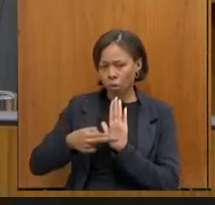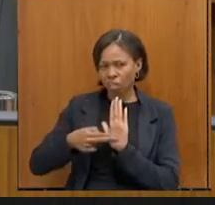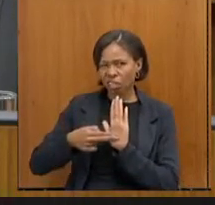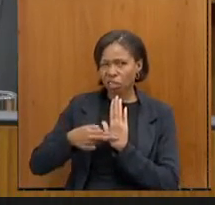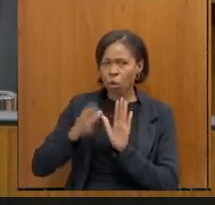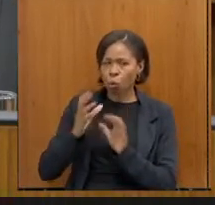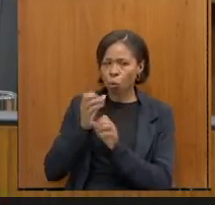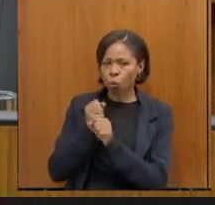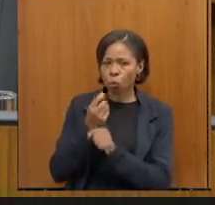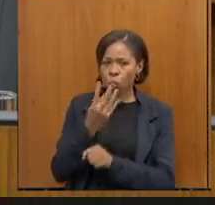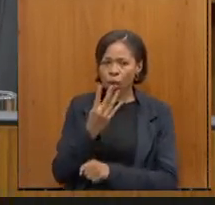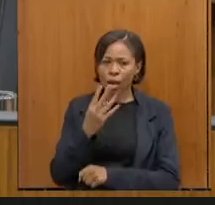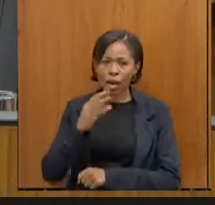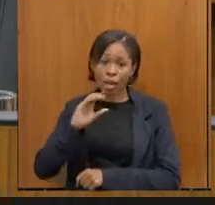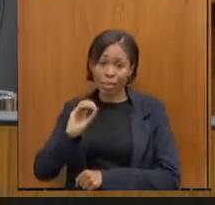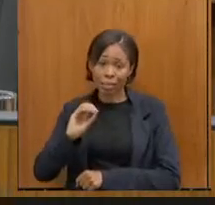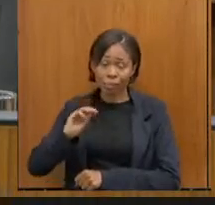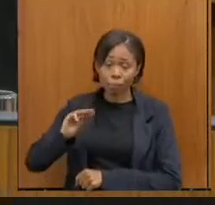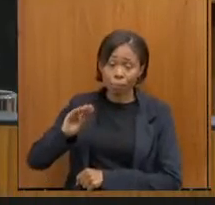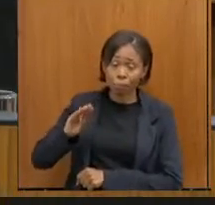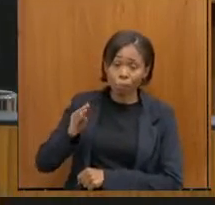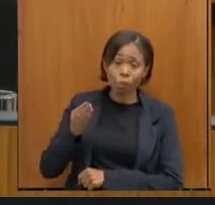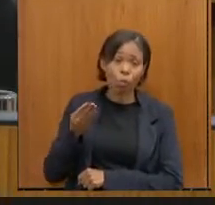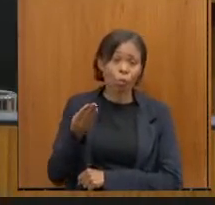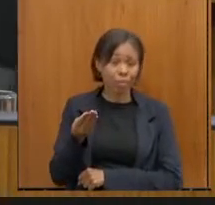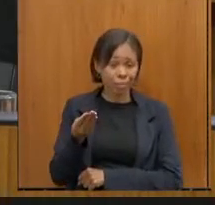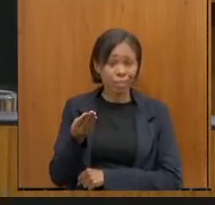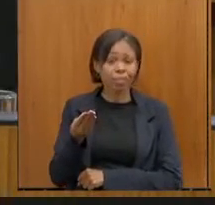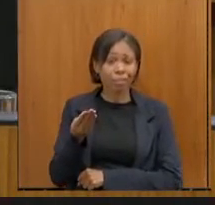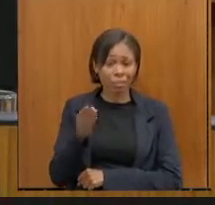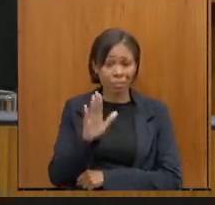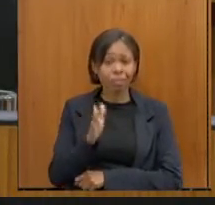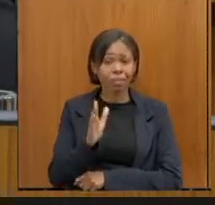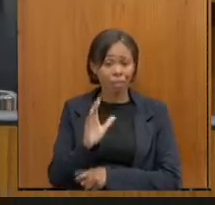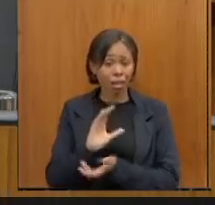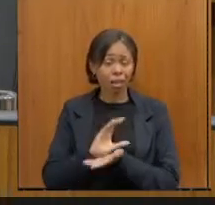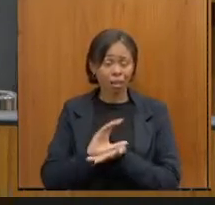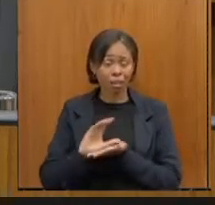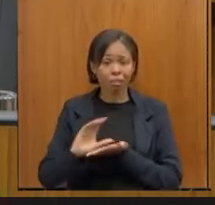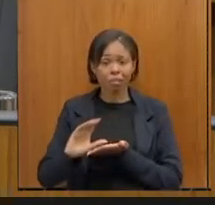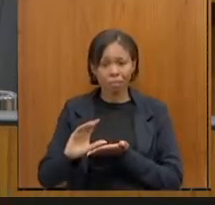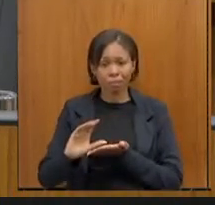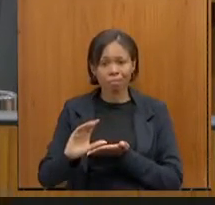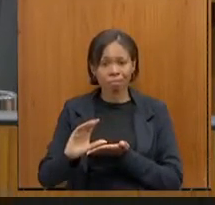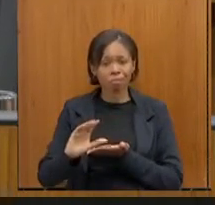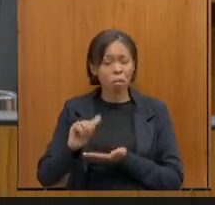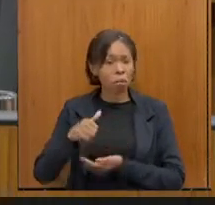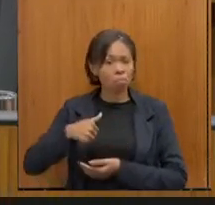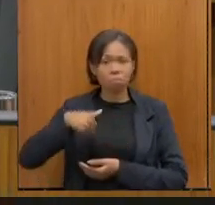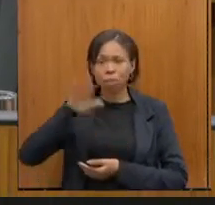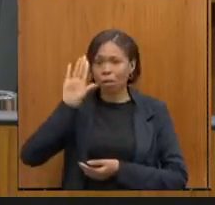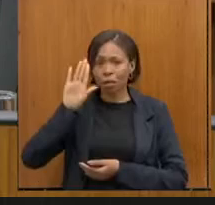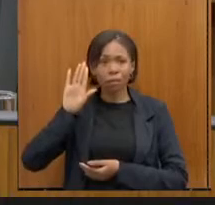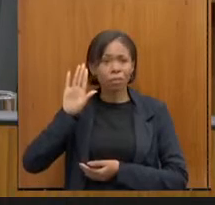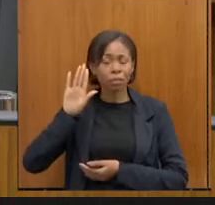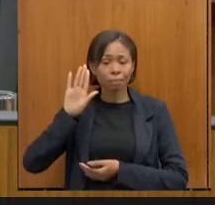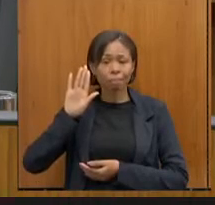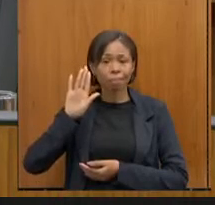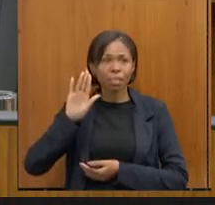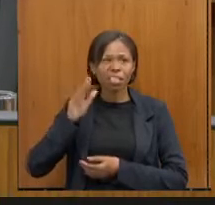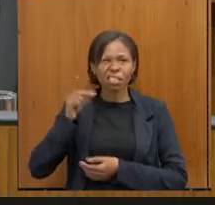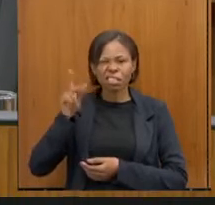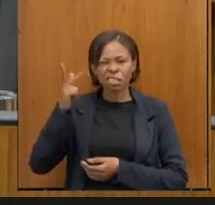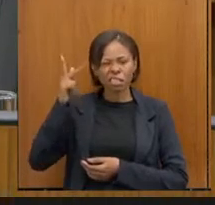são quase 40 bilhões ou seja é mais do que se atraiu de intenção é historicamente se